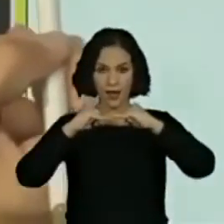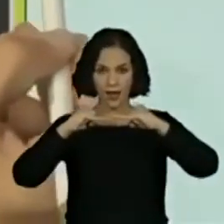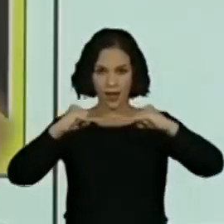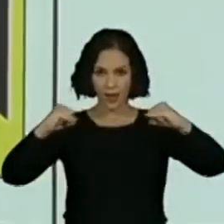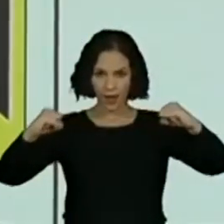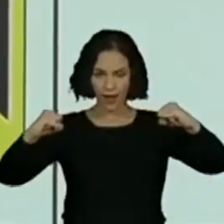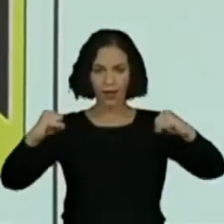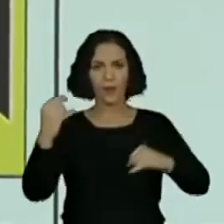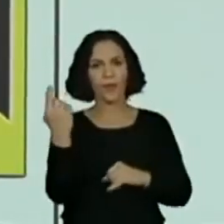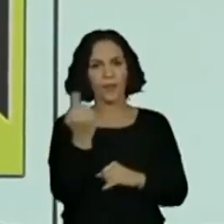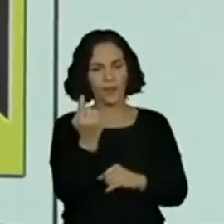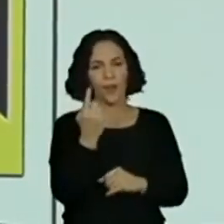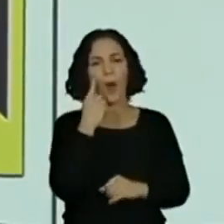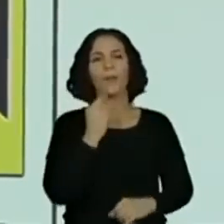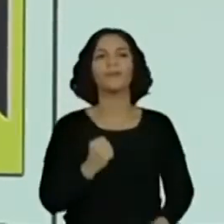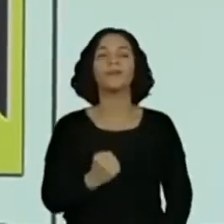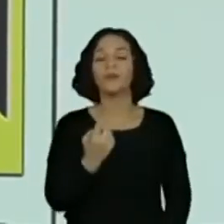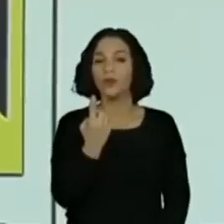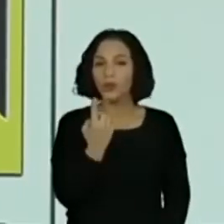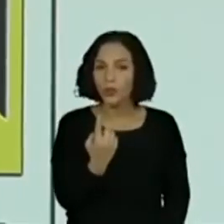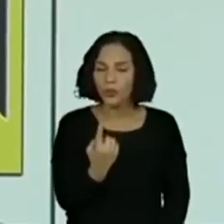Na linha. Então, ó,